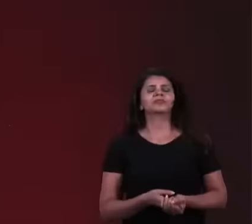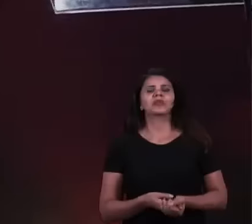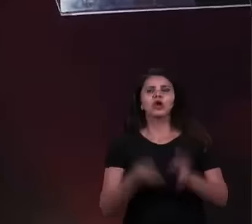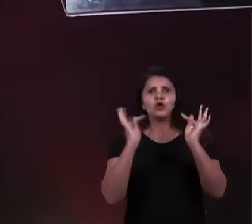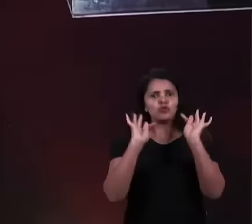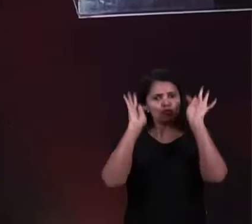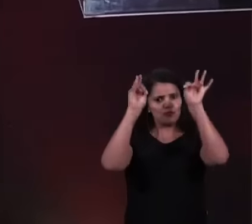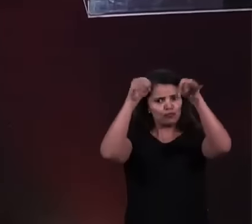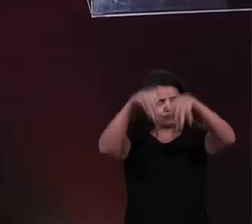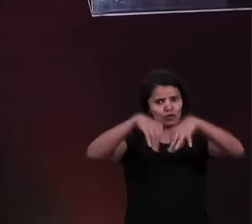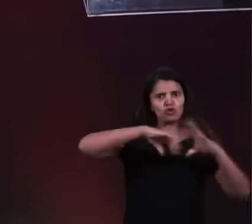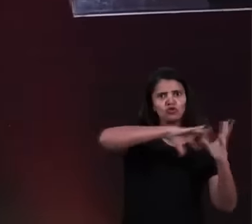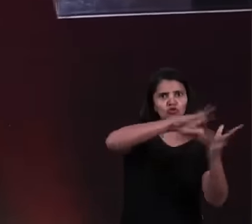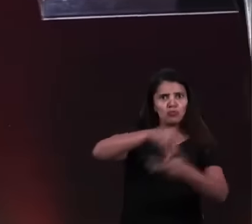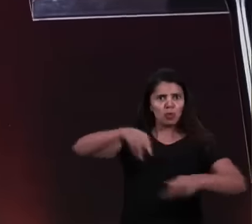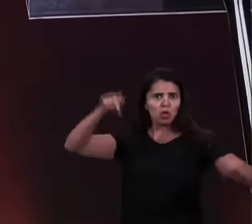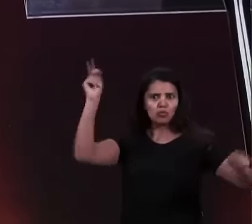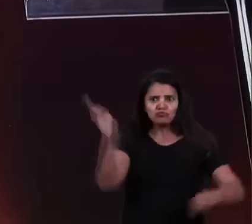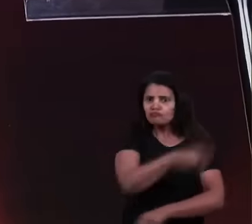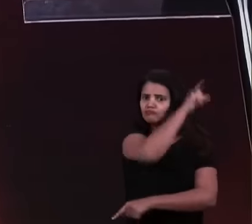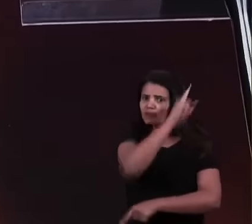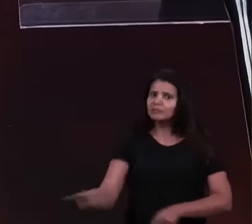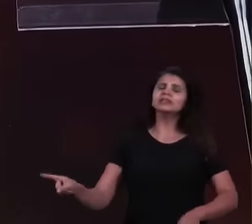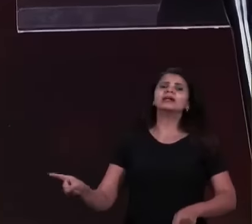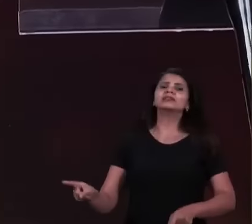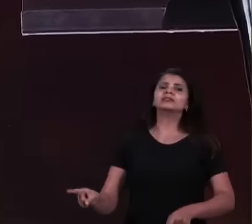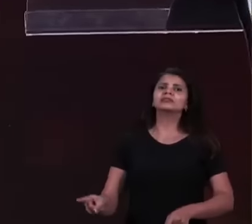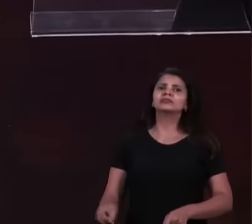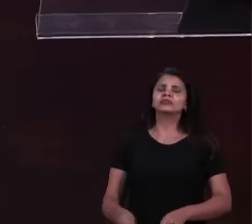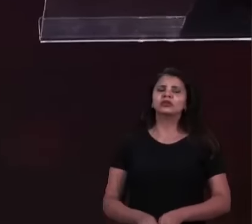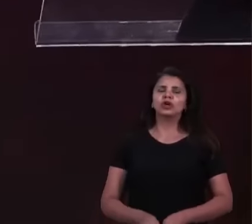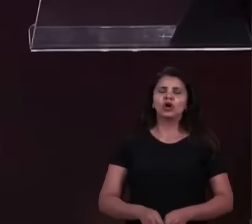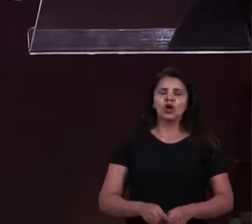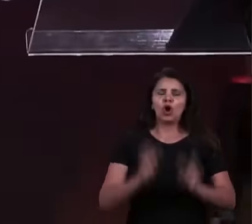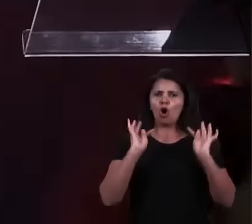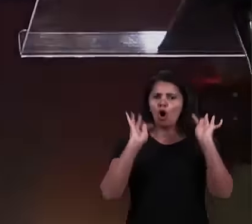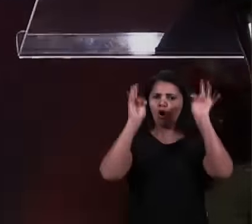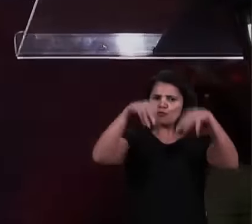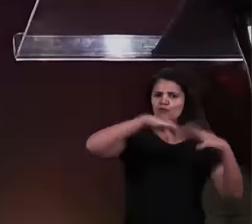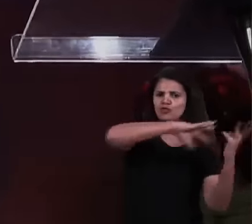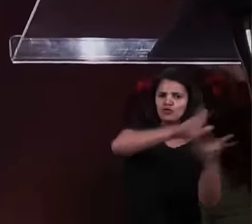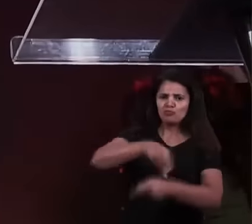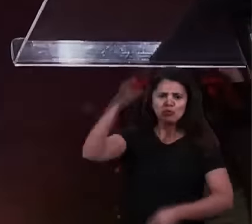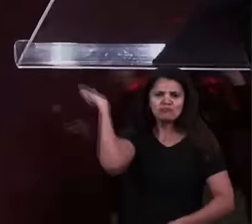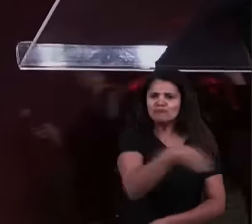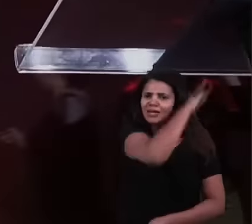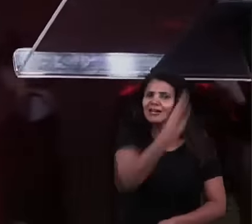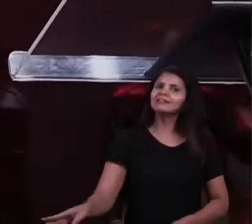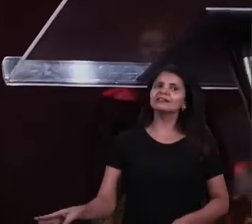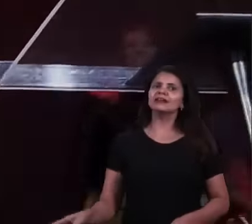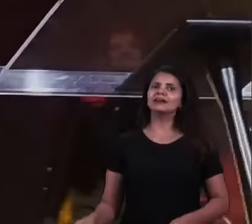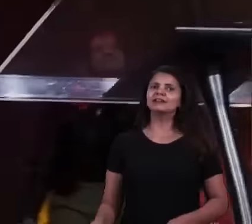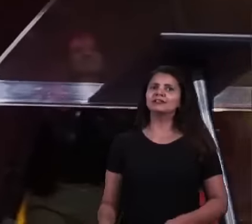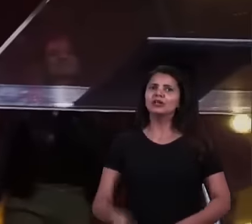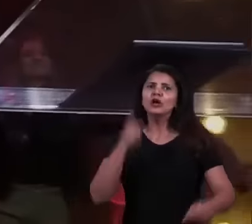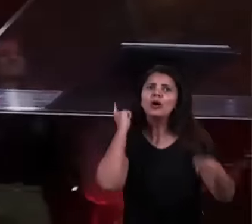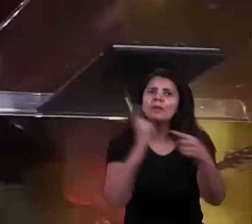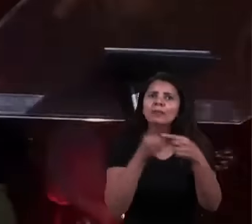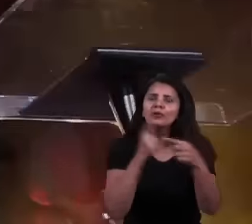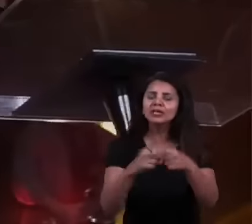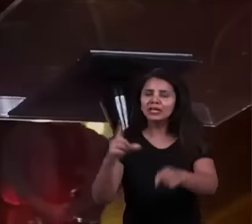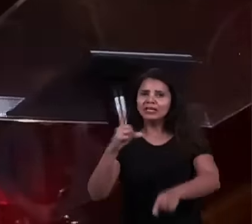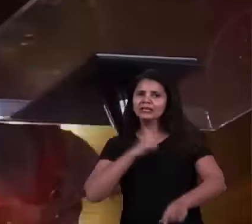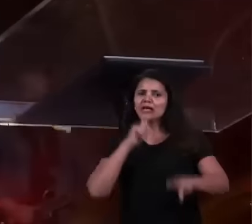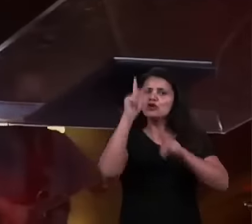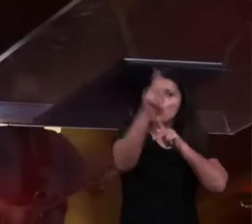foi cancelado. Eu vim aqui hoje dizer para você que o fim do mundo está cancelado, porque existe um povo da